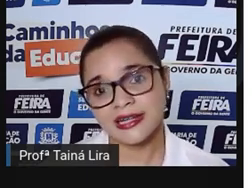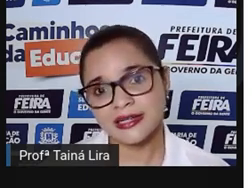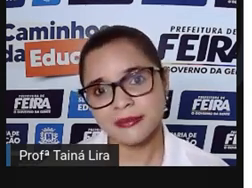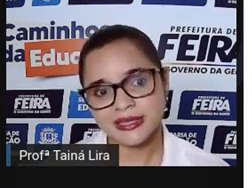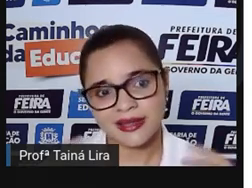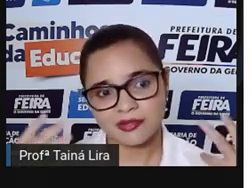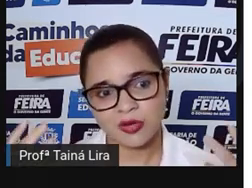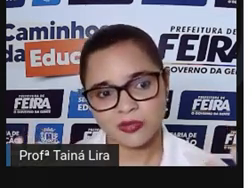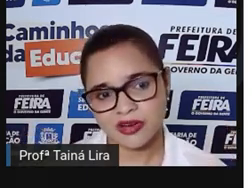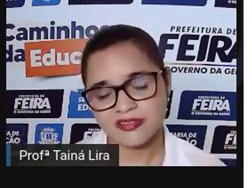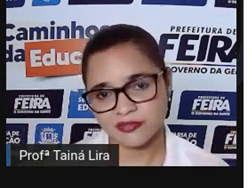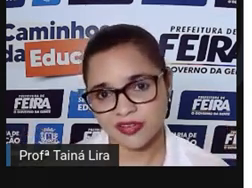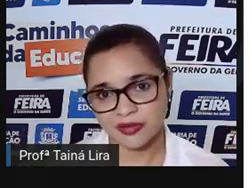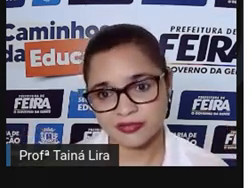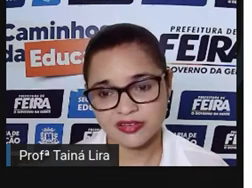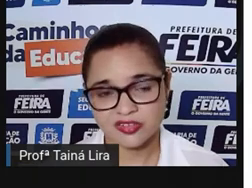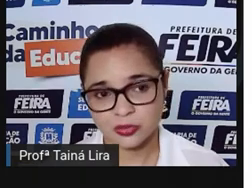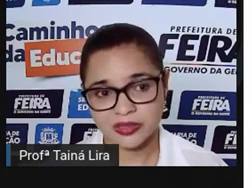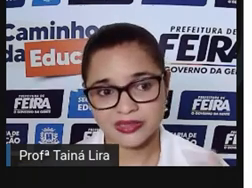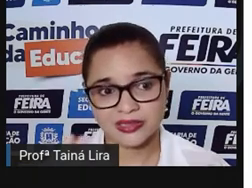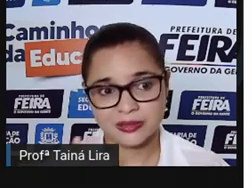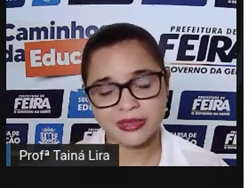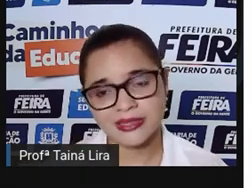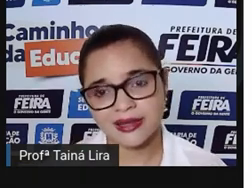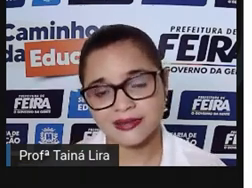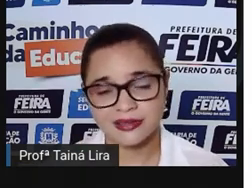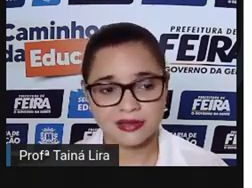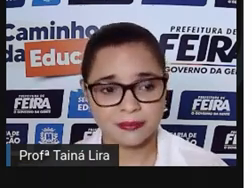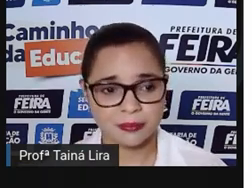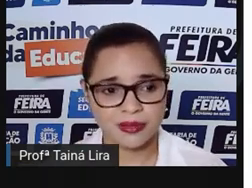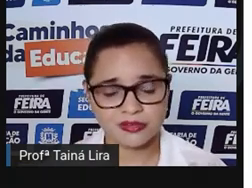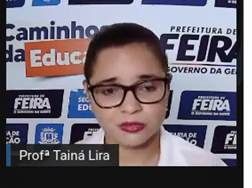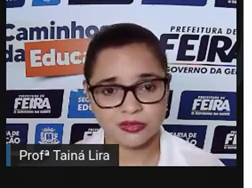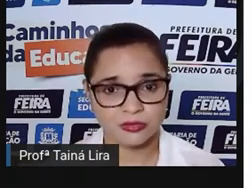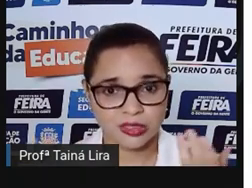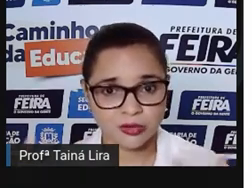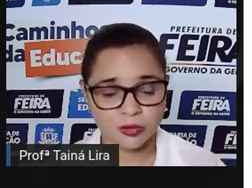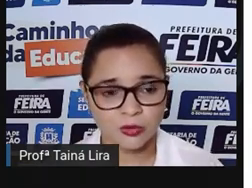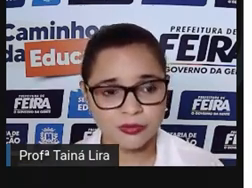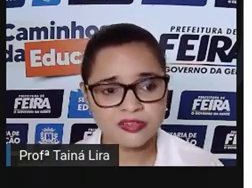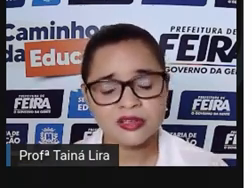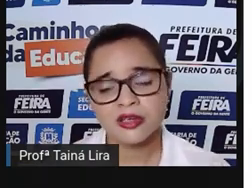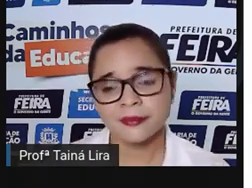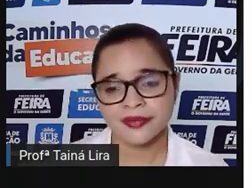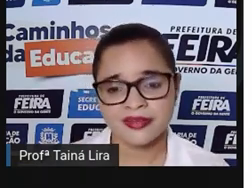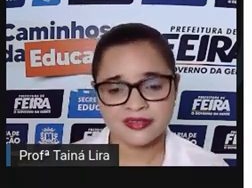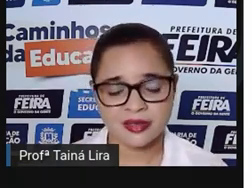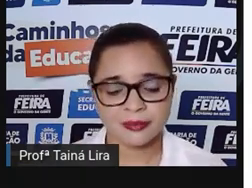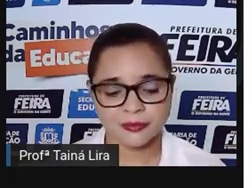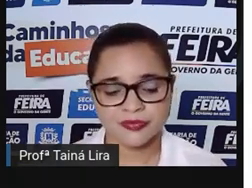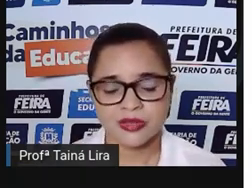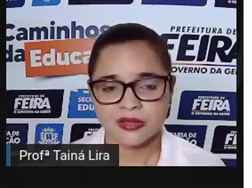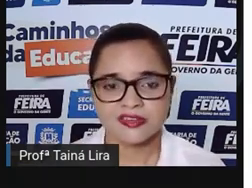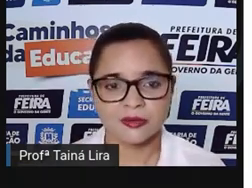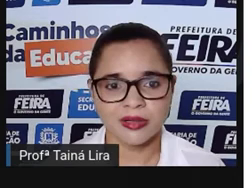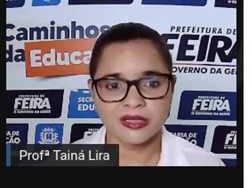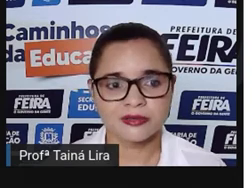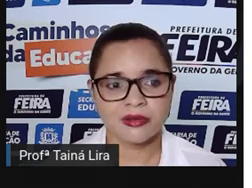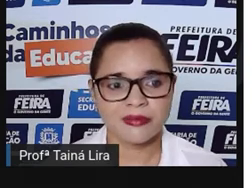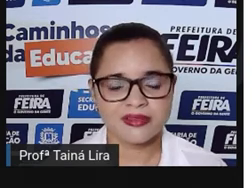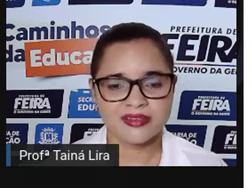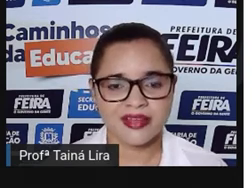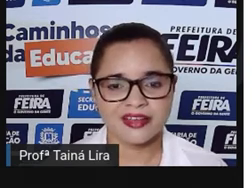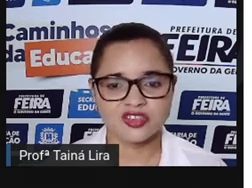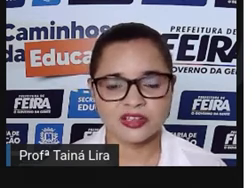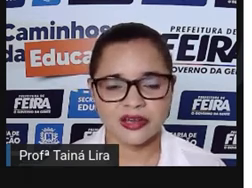é limitado, a comunicação vai acontecer de maneira limitada entre pessoas ou entre grupos. Por exemplo, se eu mando